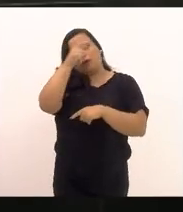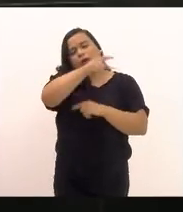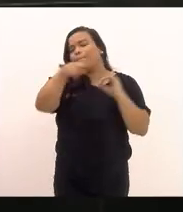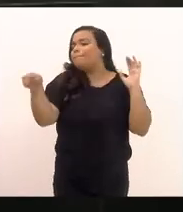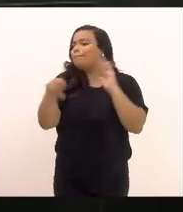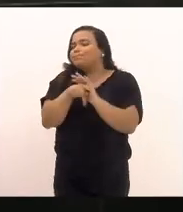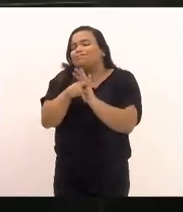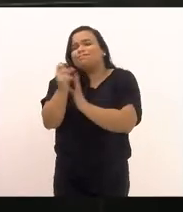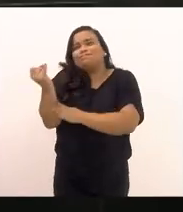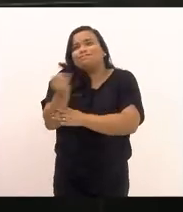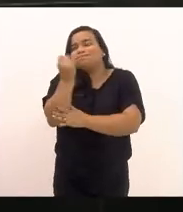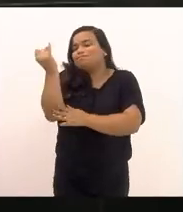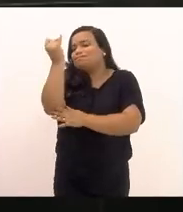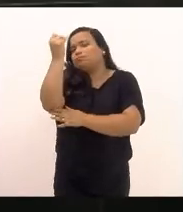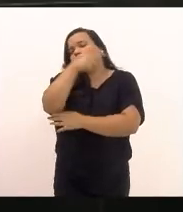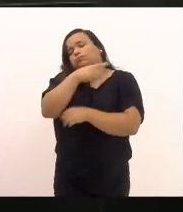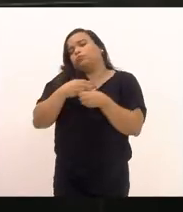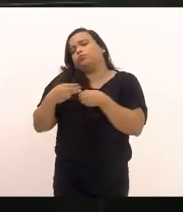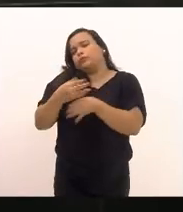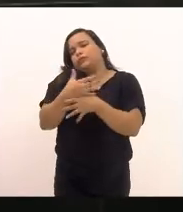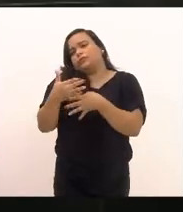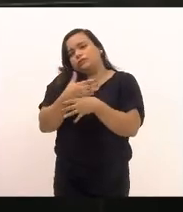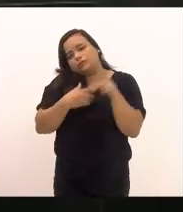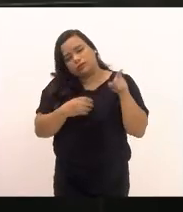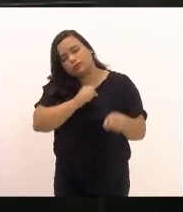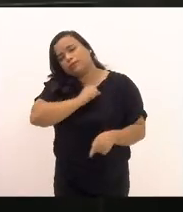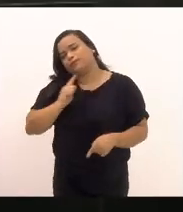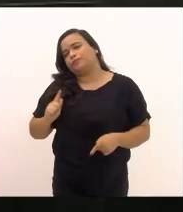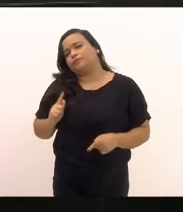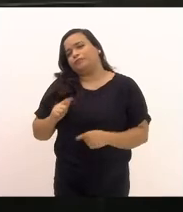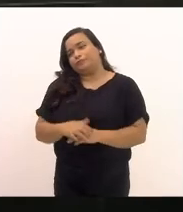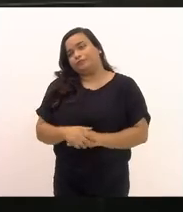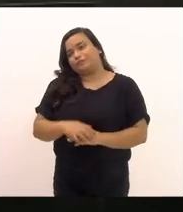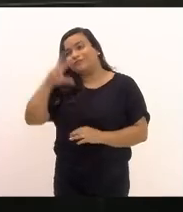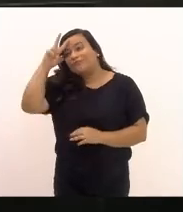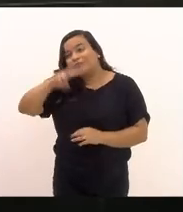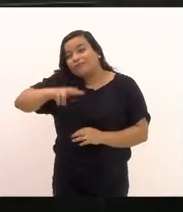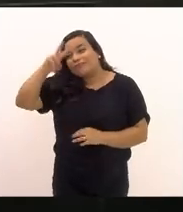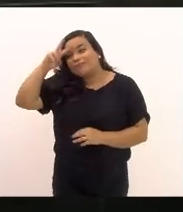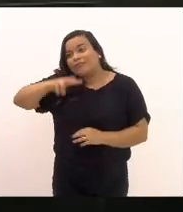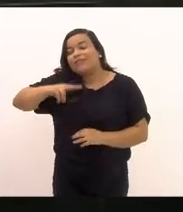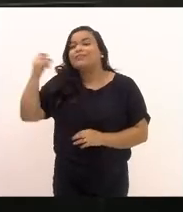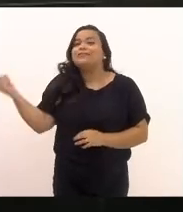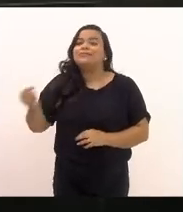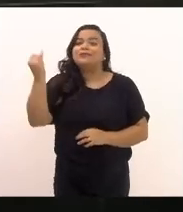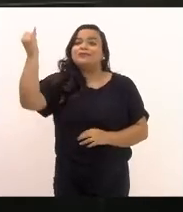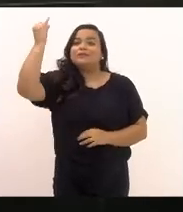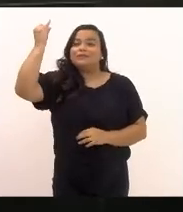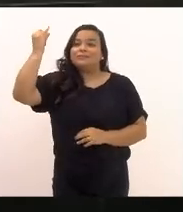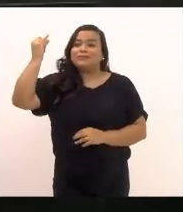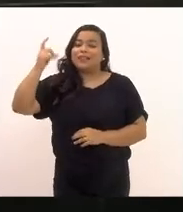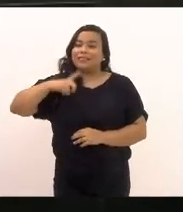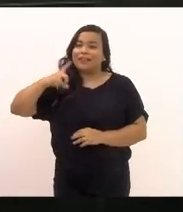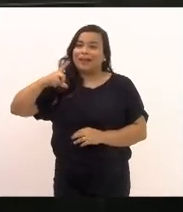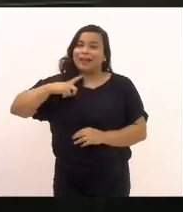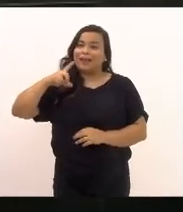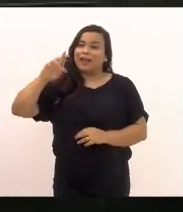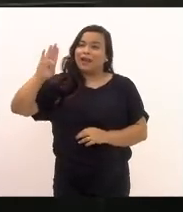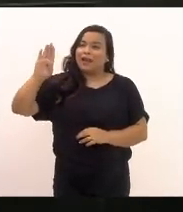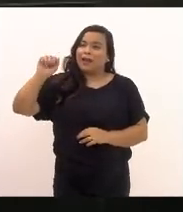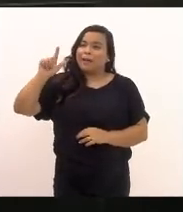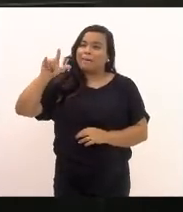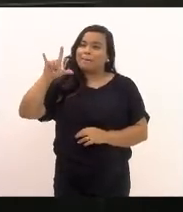patrimônios daquele município. Quem, por exemplo, não se recorda dos célebres bailes de debutante no Clube Tamoio,